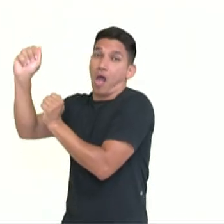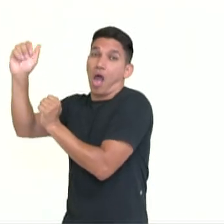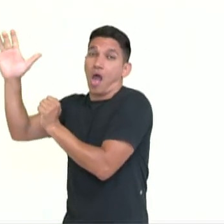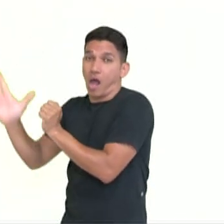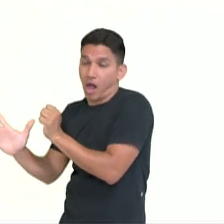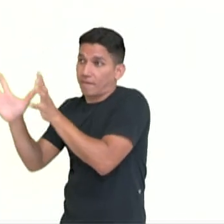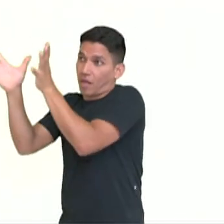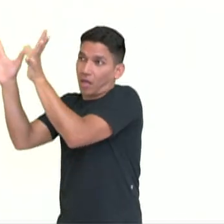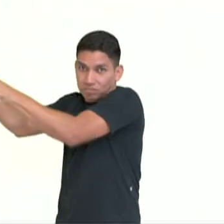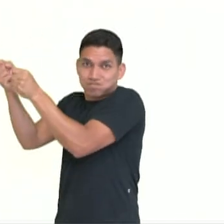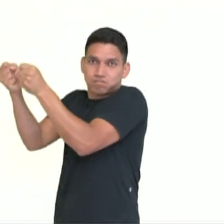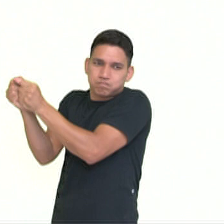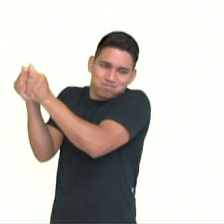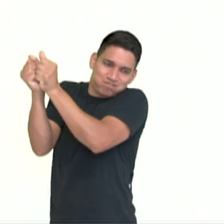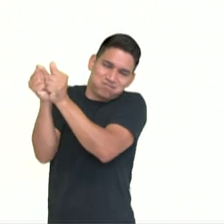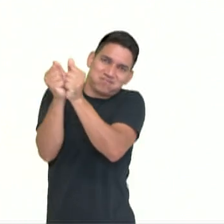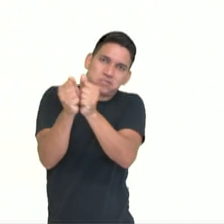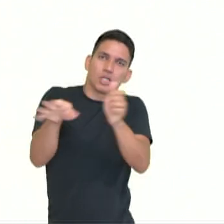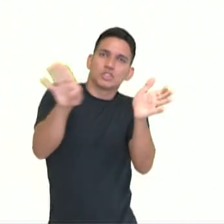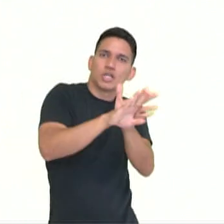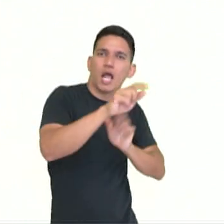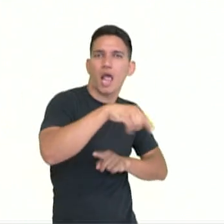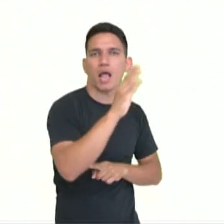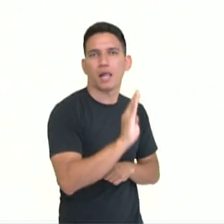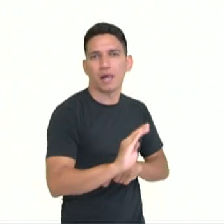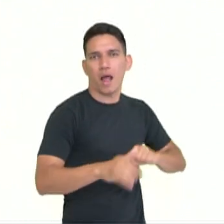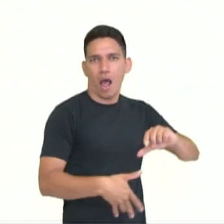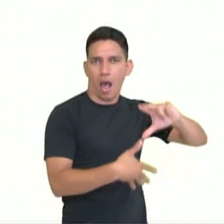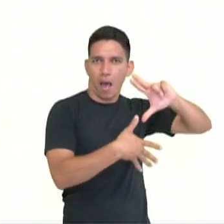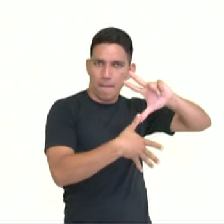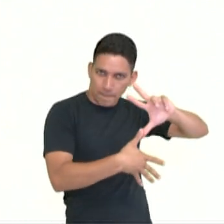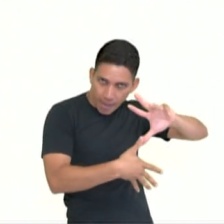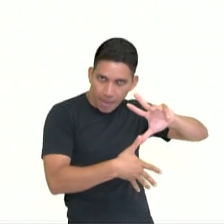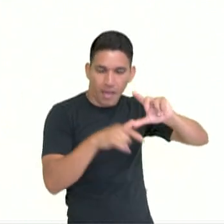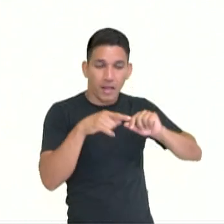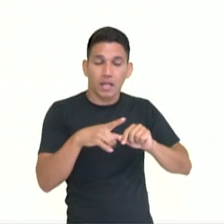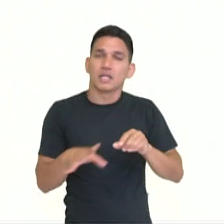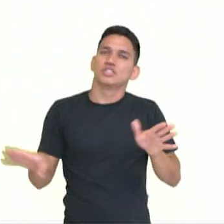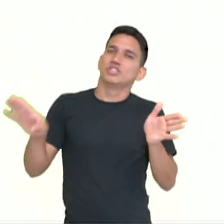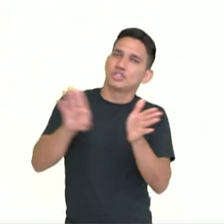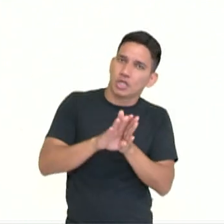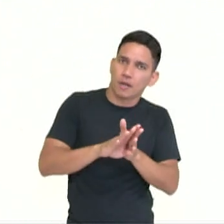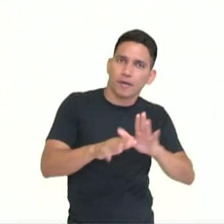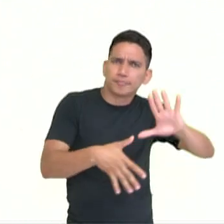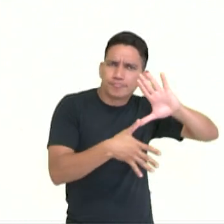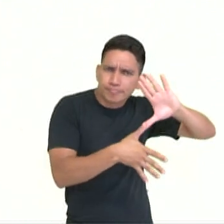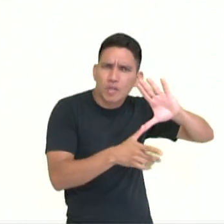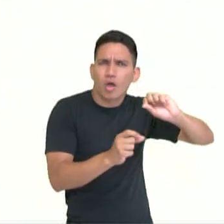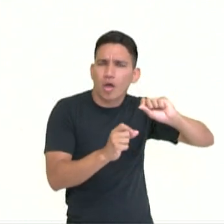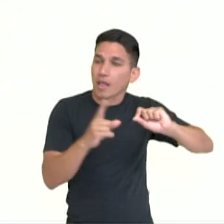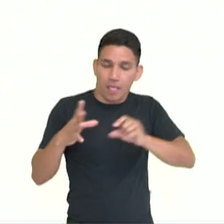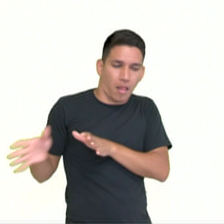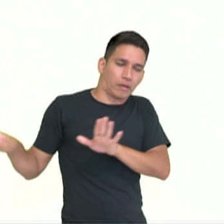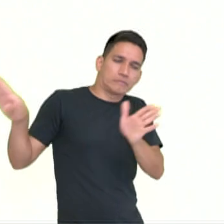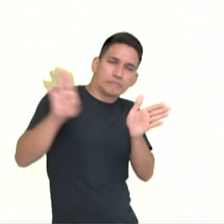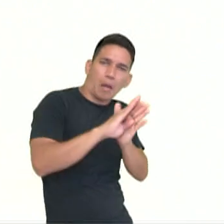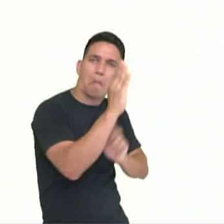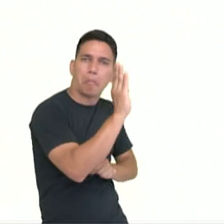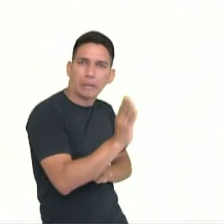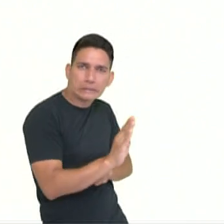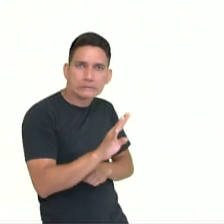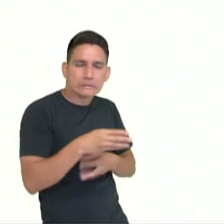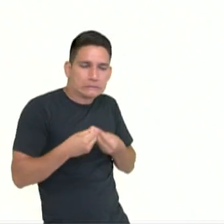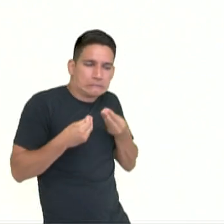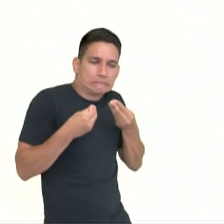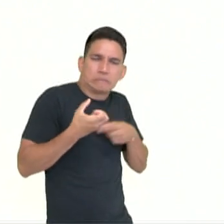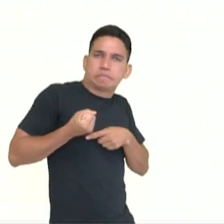tirados da África e trazidos à força para as Américas. A grande maioria deles veio parar no Brasil, foi trazida